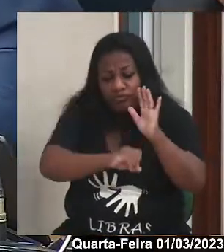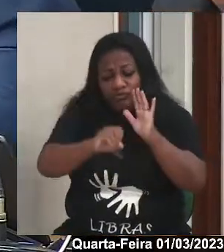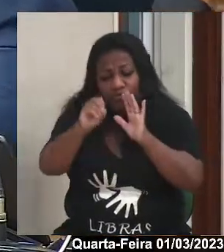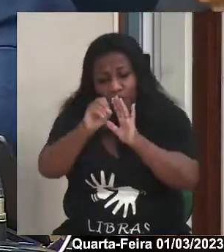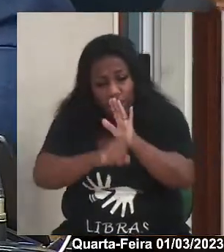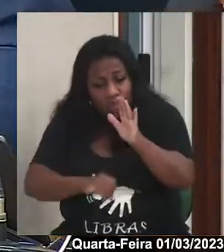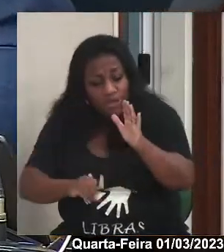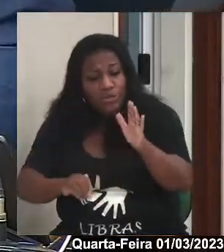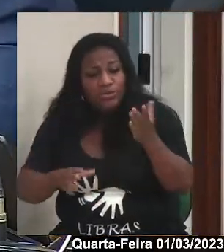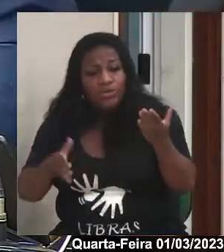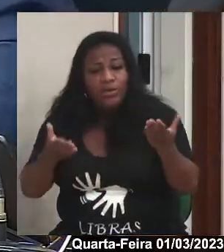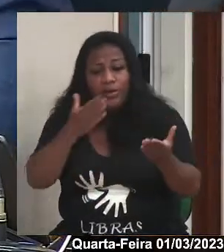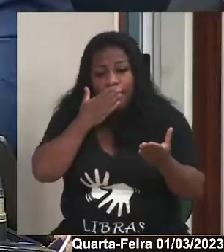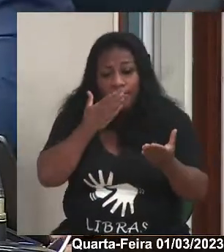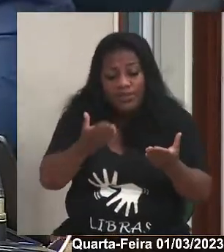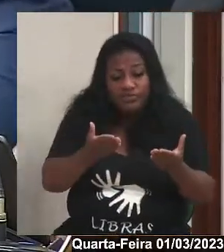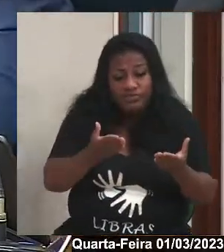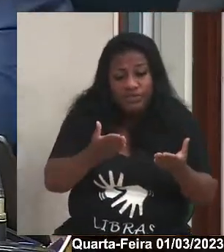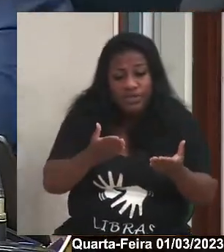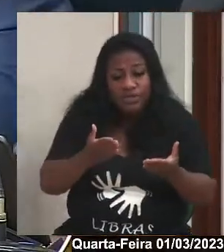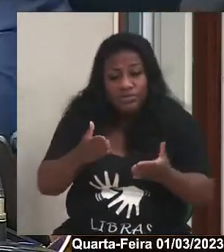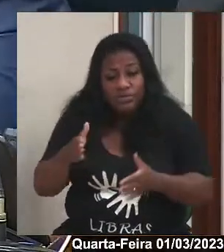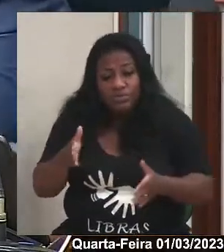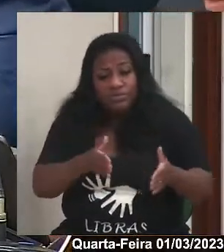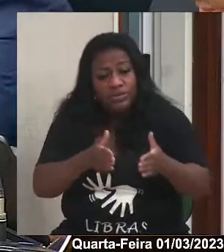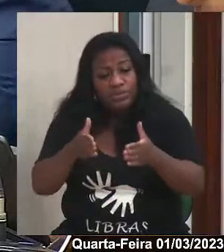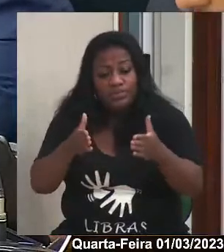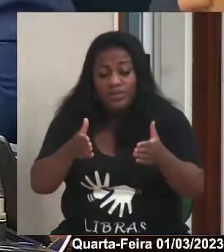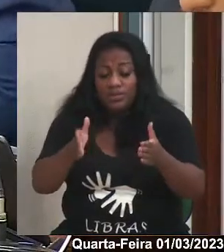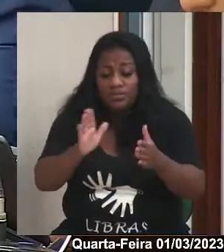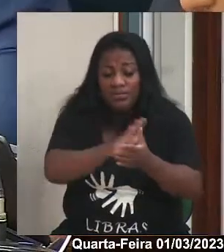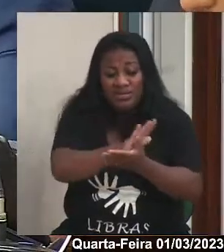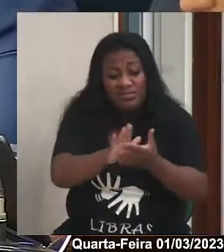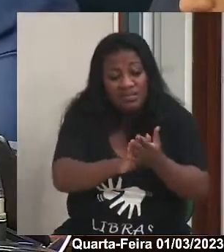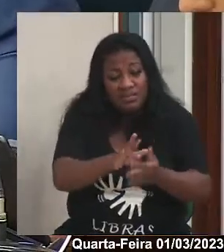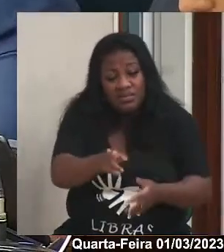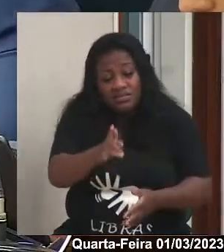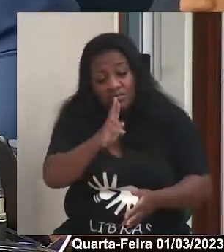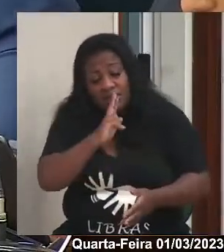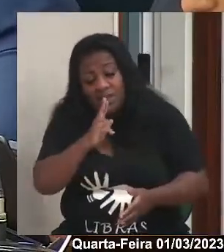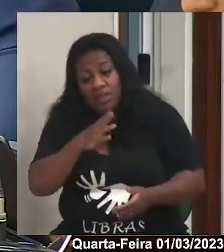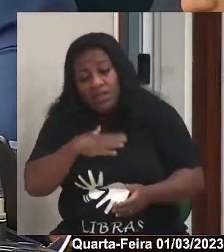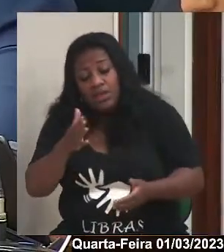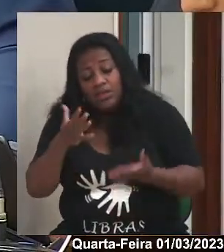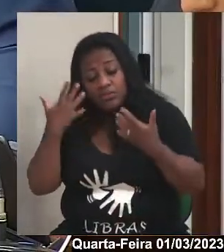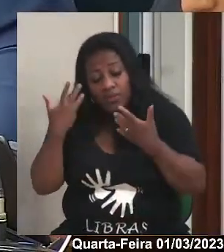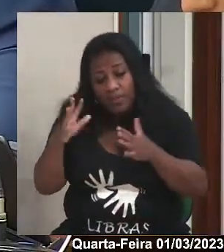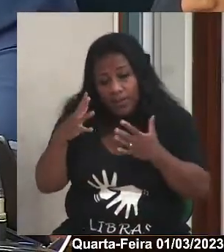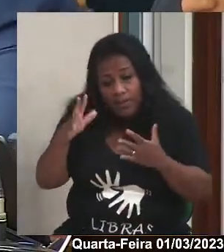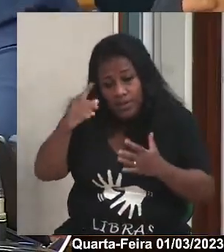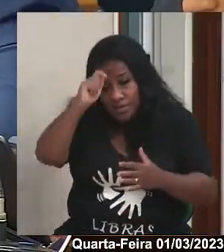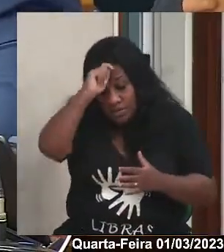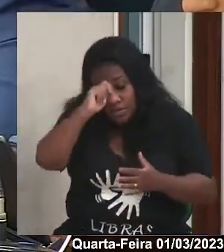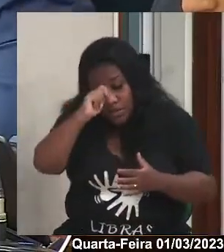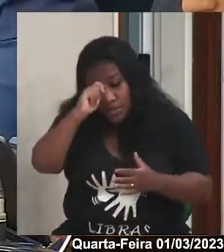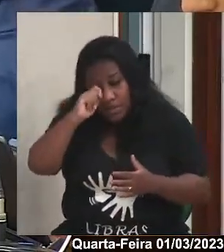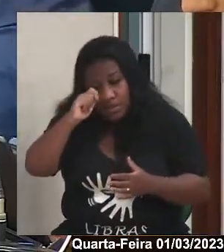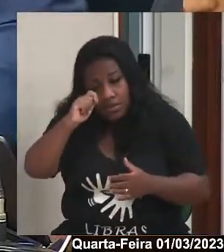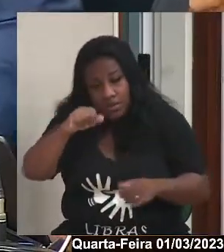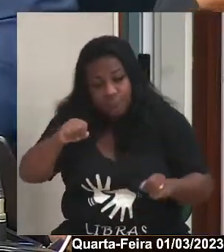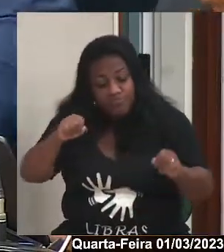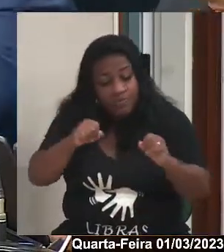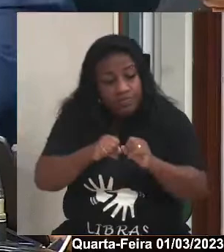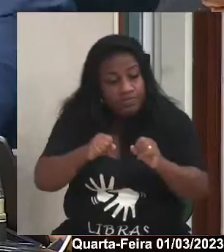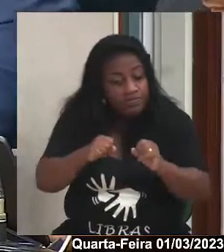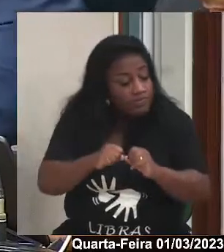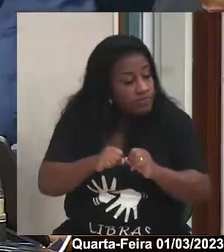audiência pública, né, com o pessoal da MTU, e até hoje não foi resolvido esse problema. Então, parabéns, Dedé, por estar lutando essa luta também, tá bom? E